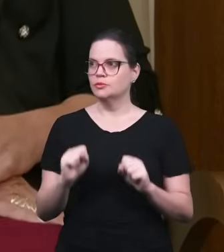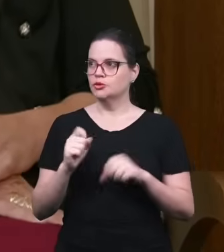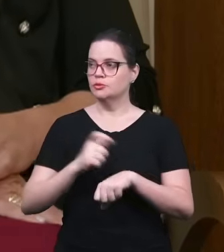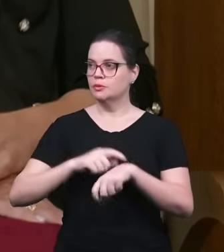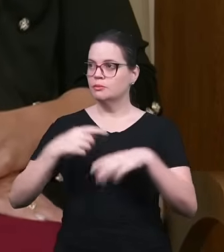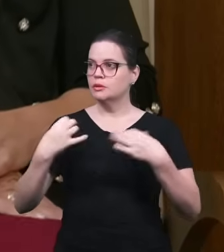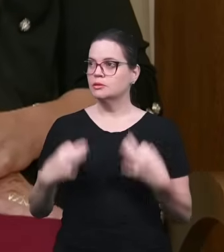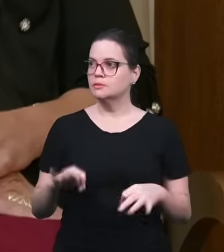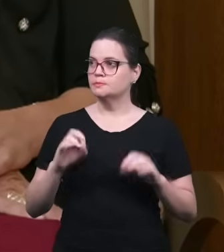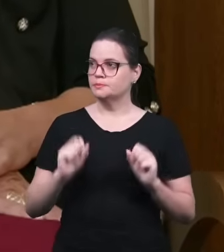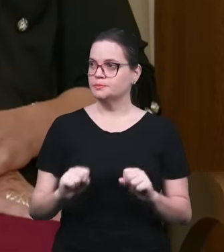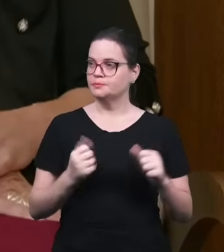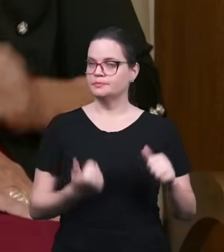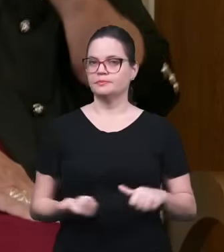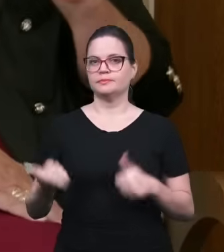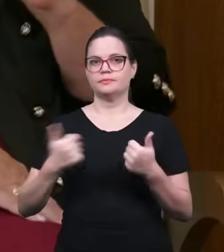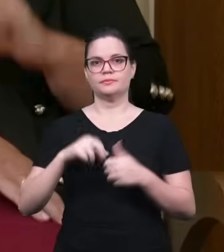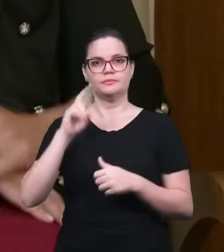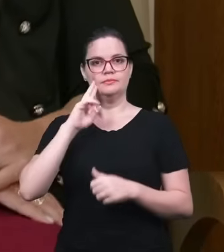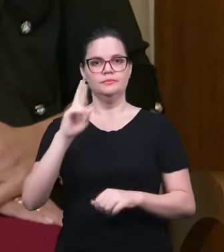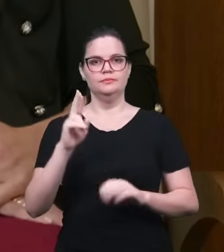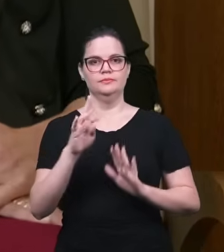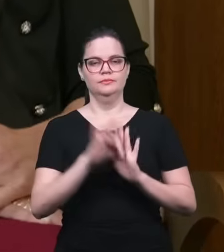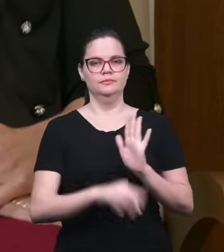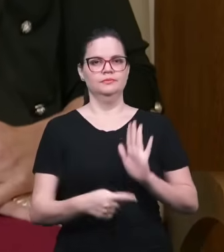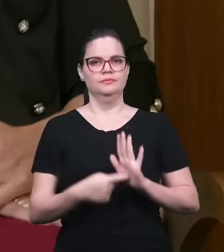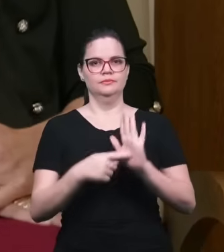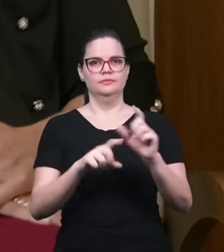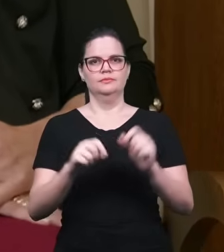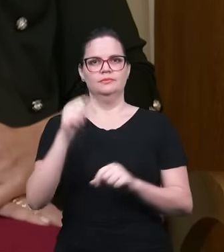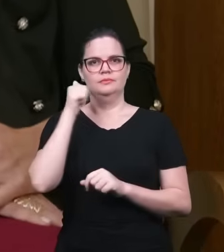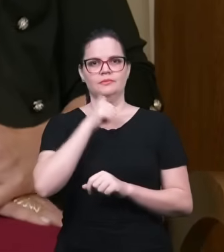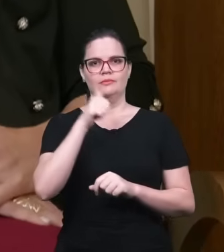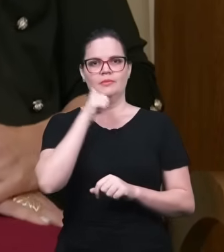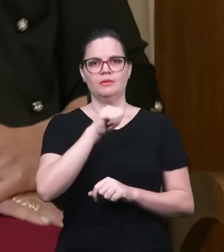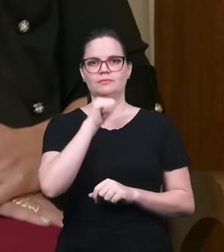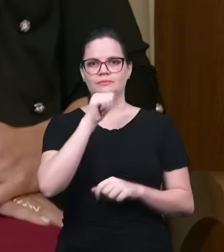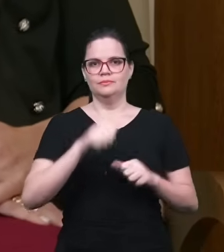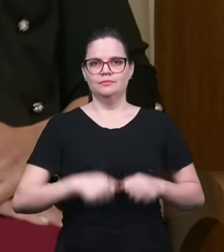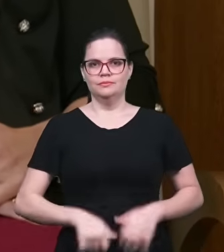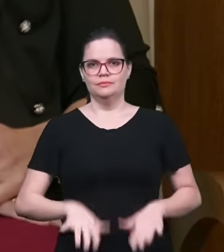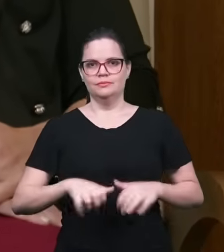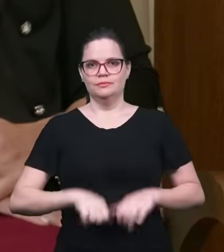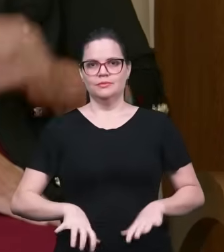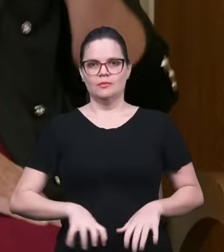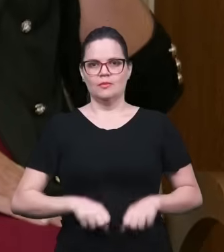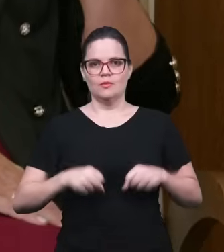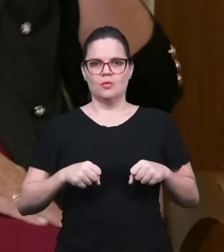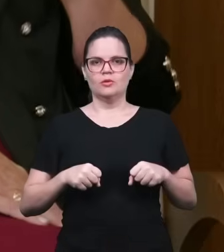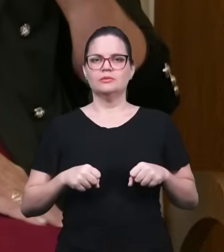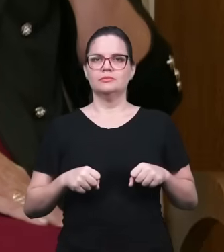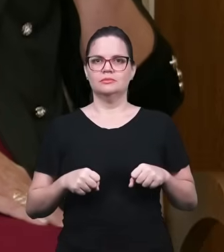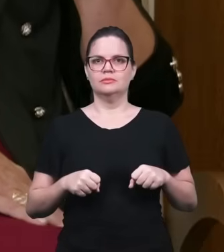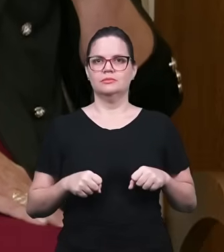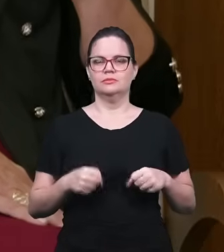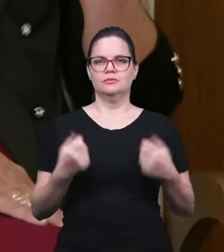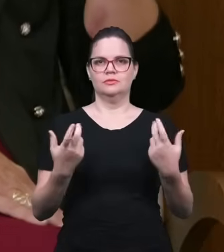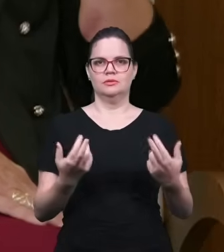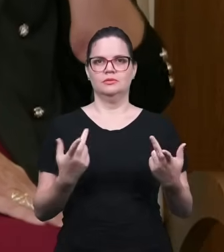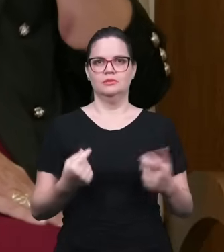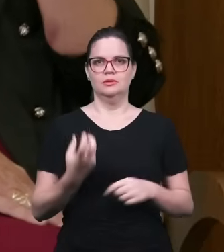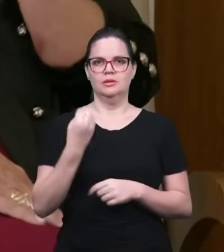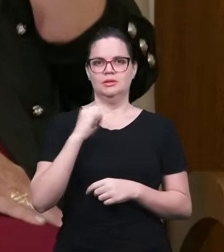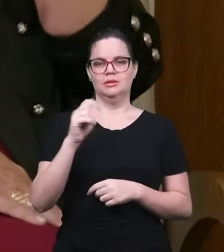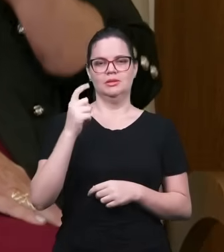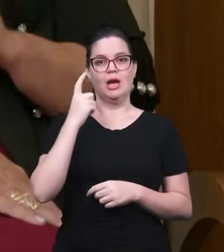momento. E o Senhor deu o texto da mulher do fluxo de sangue. Amém. E o texto foi exatamente aquele: se